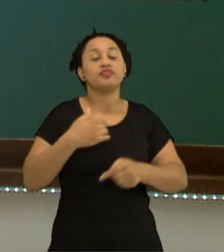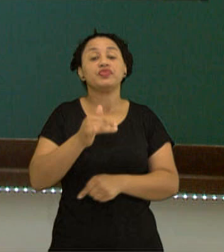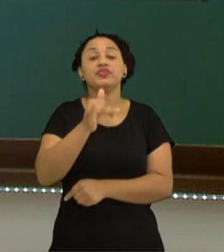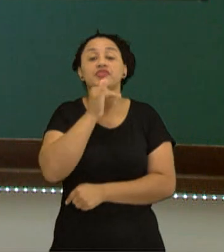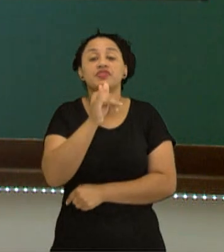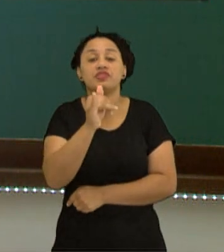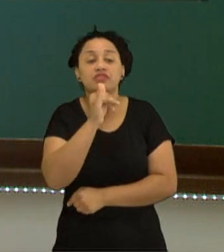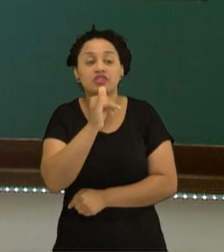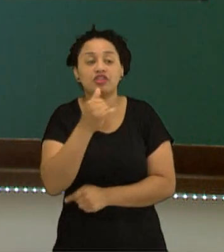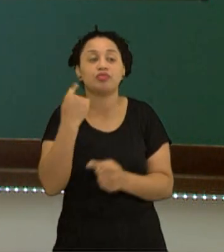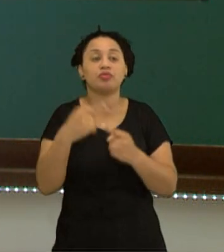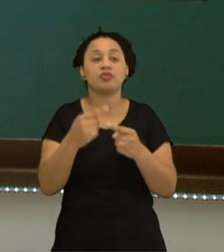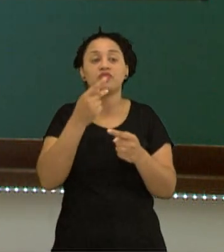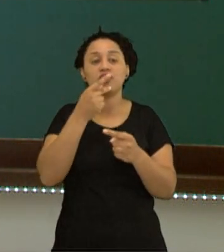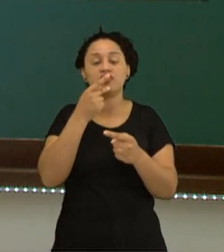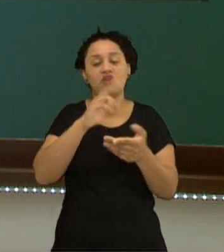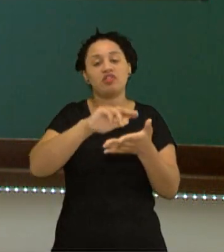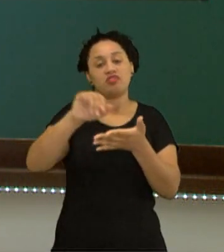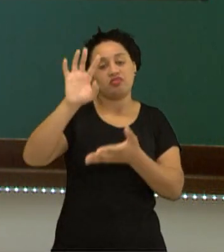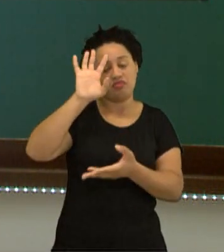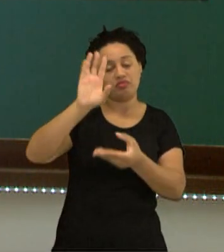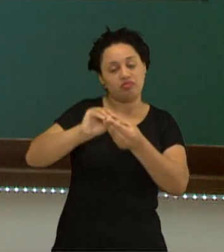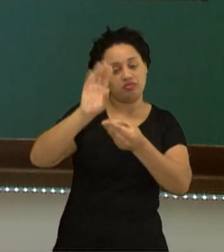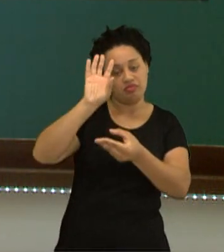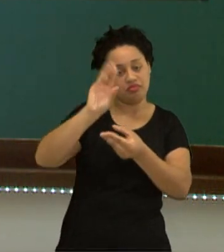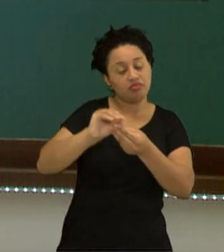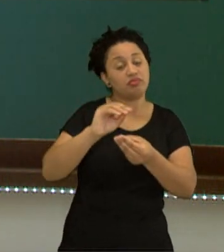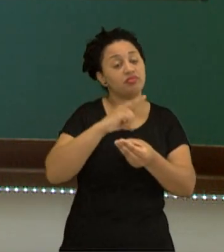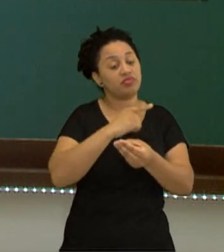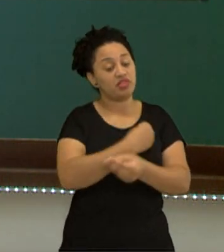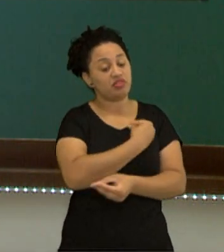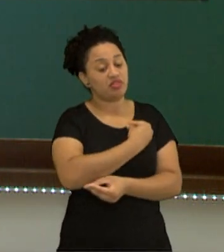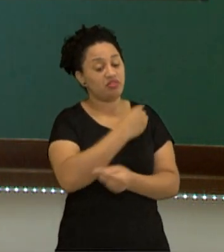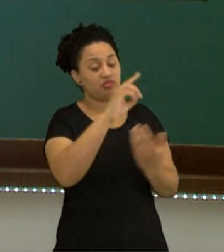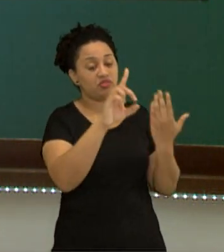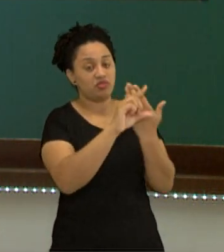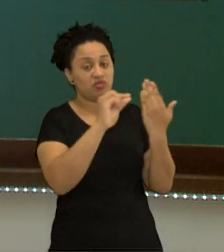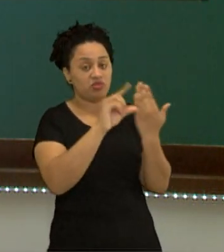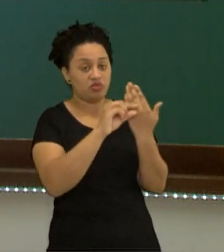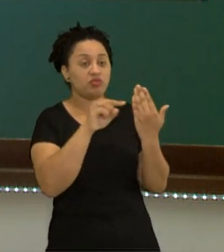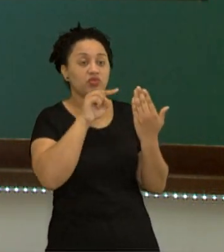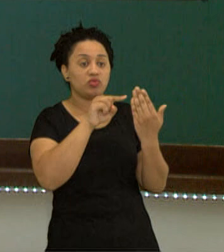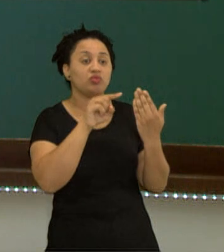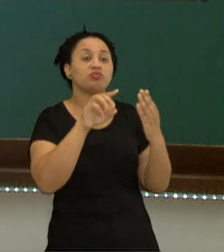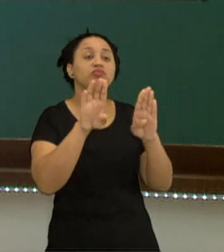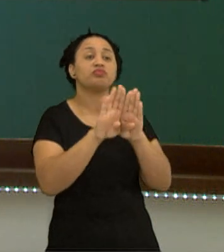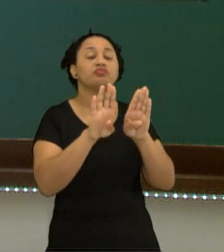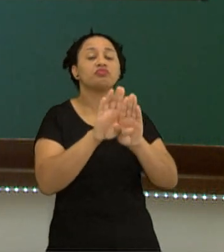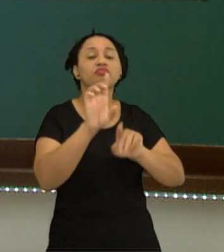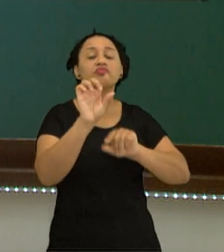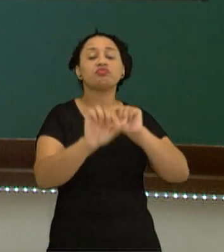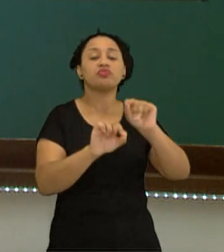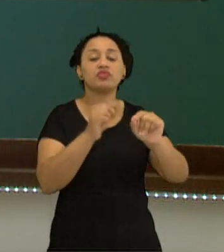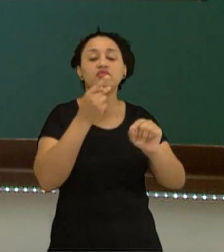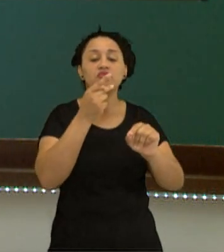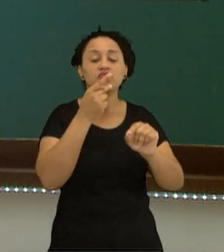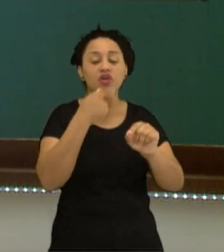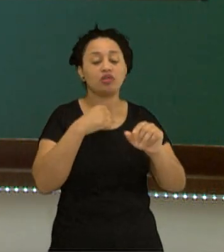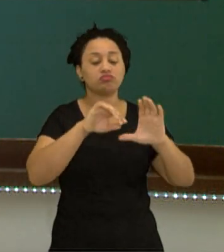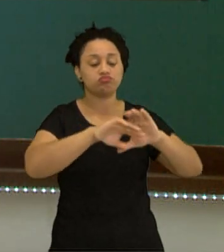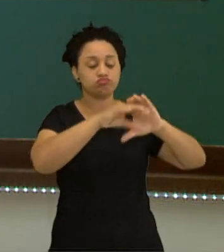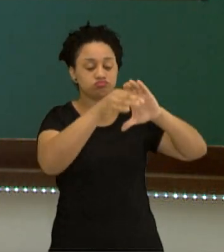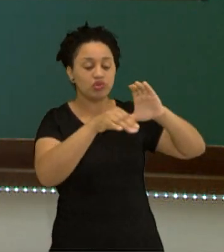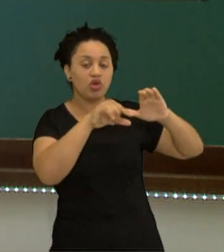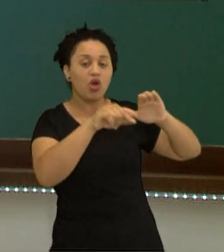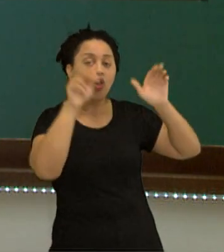diz a respeito de muitas interpretações da vida do autor junto com a obra, ela traz que A Toca do